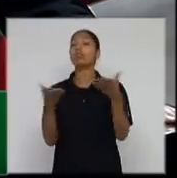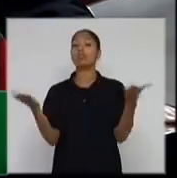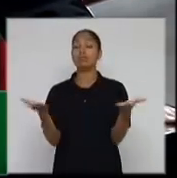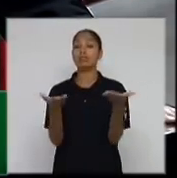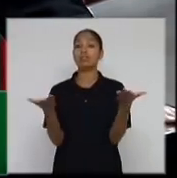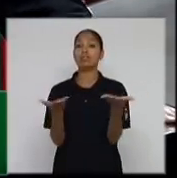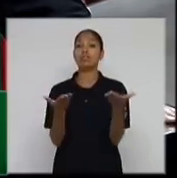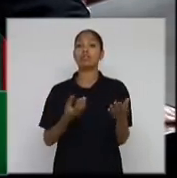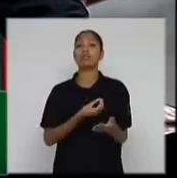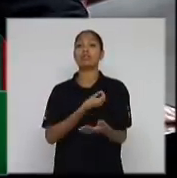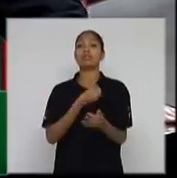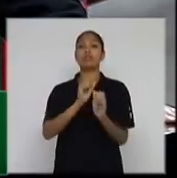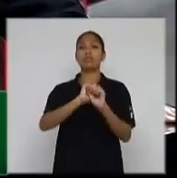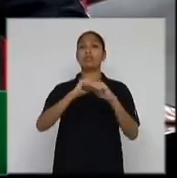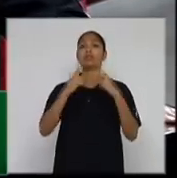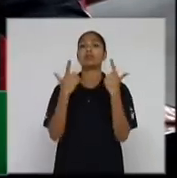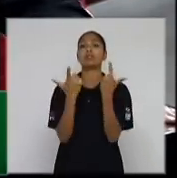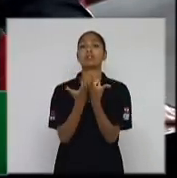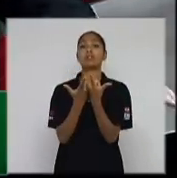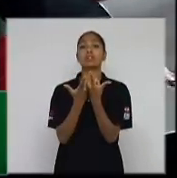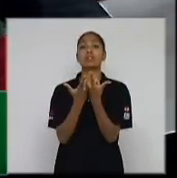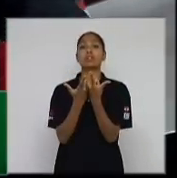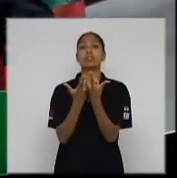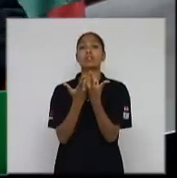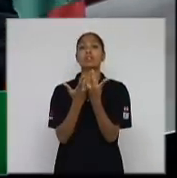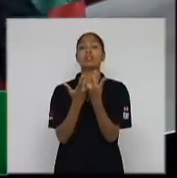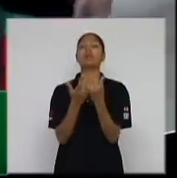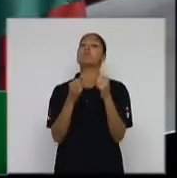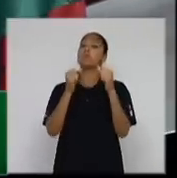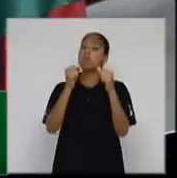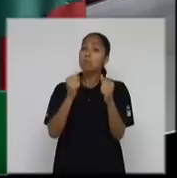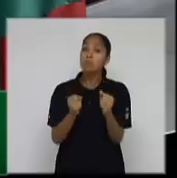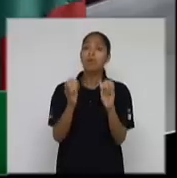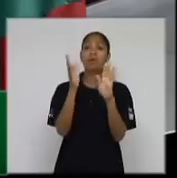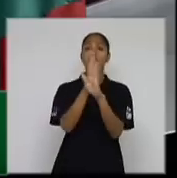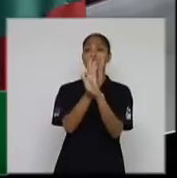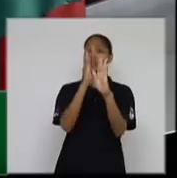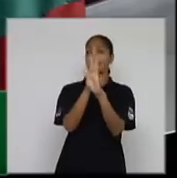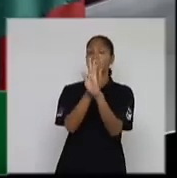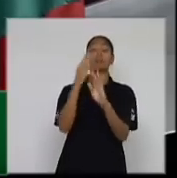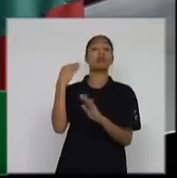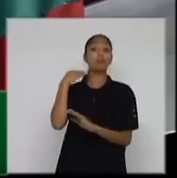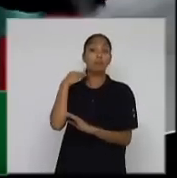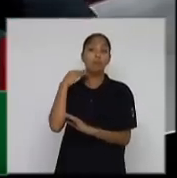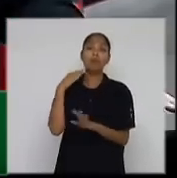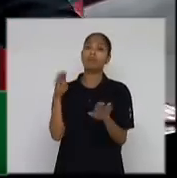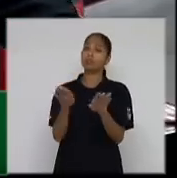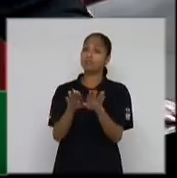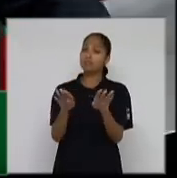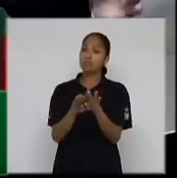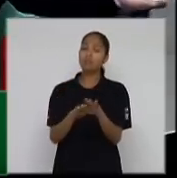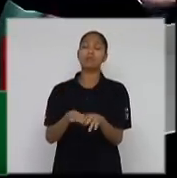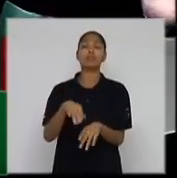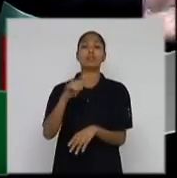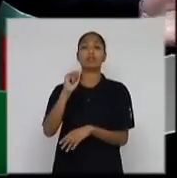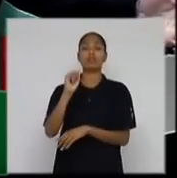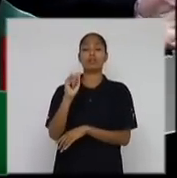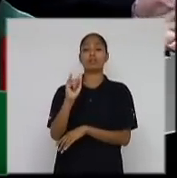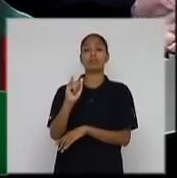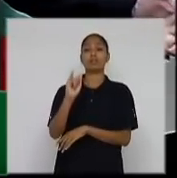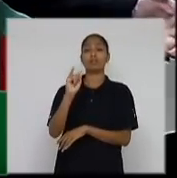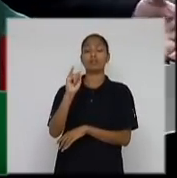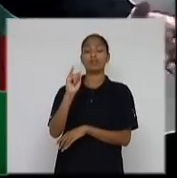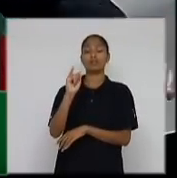a quebra do meu sigilo bancário, da minha declaração de imposto de renda, que é o que